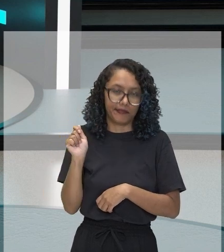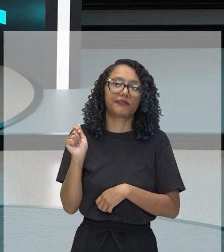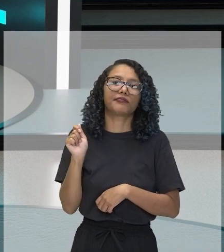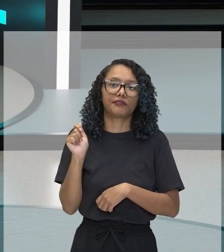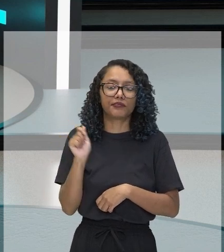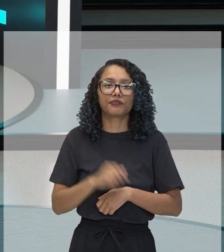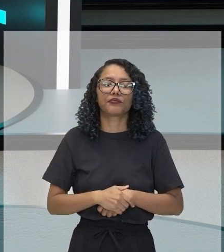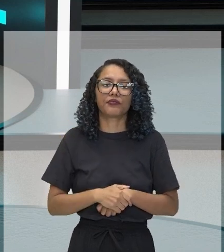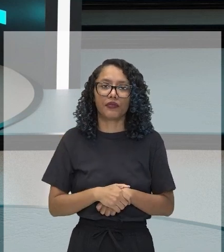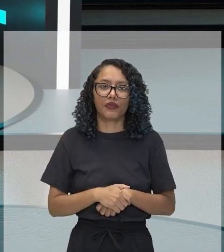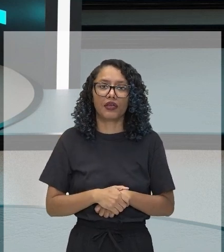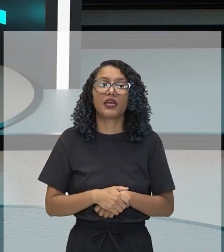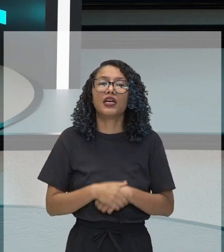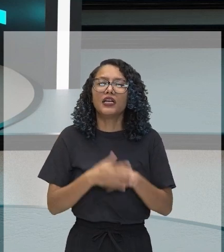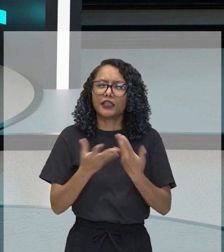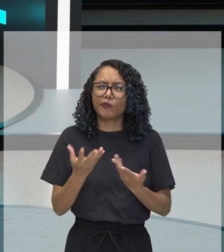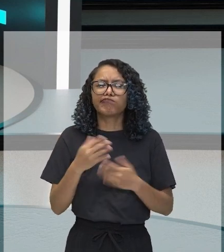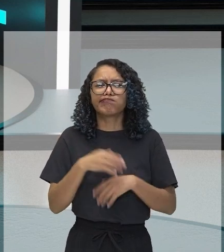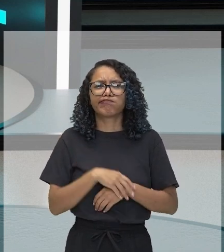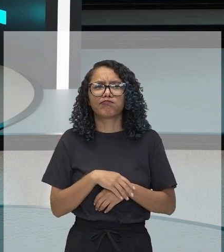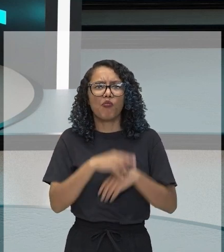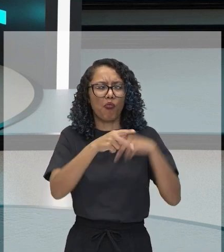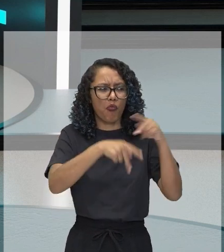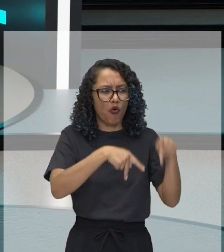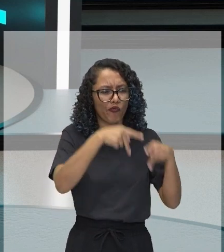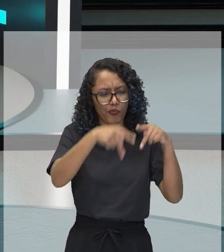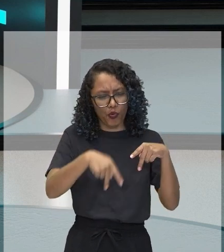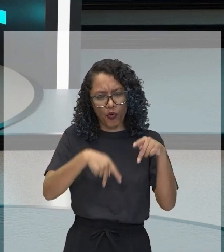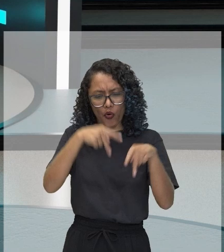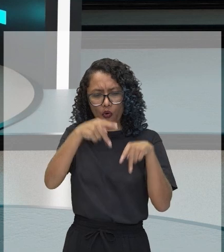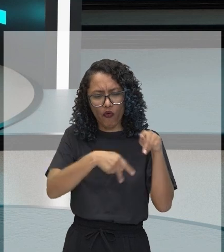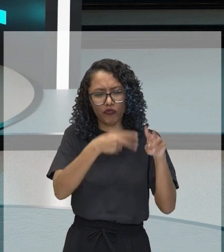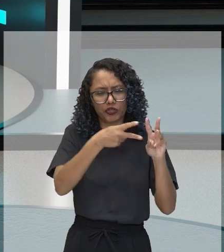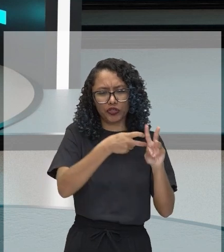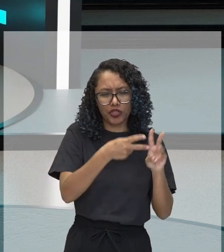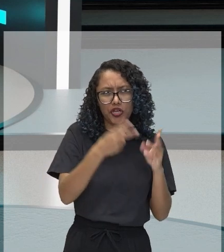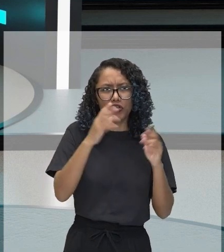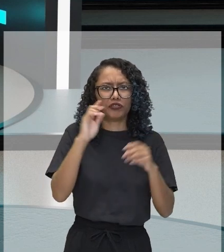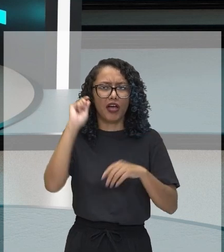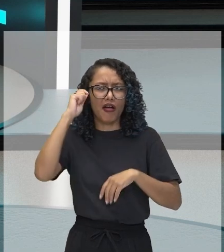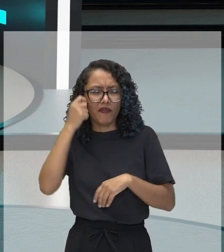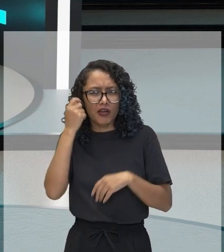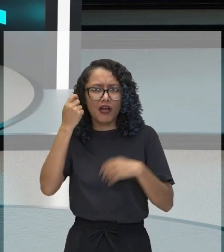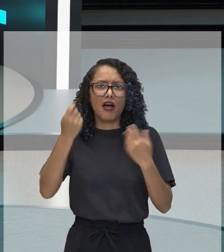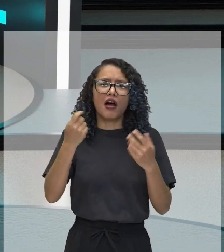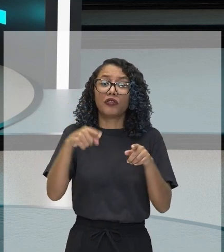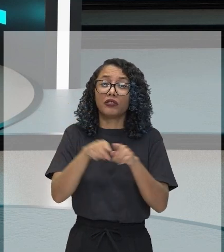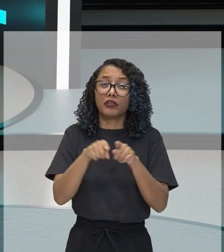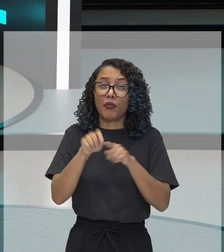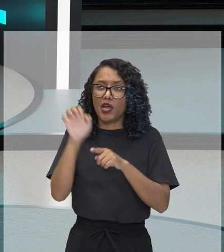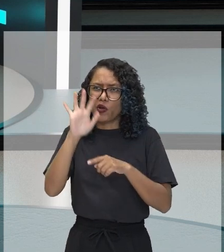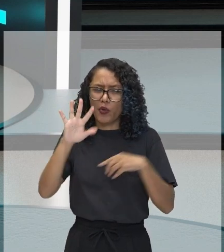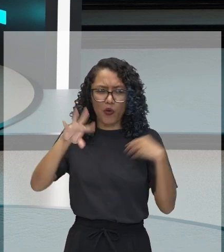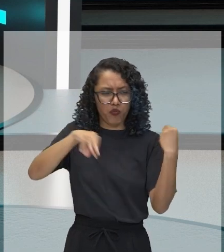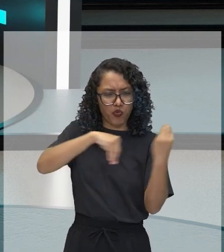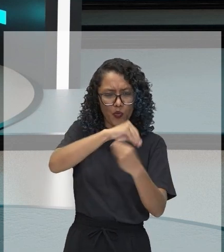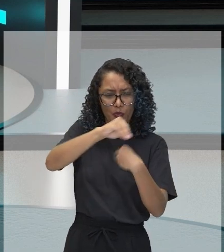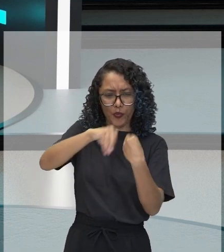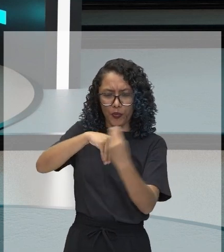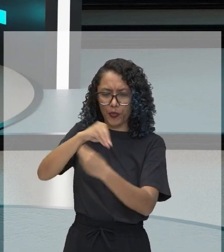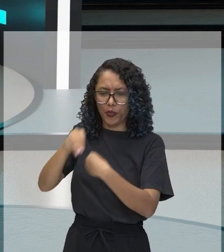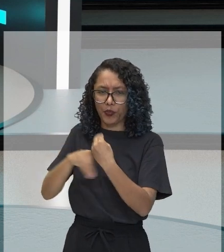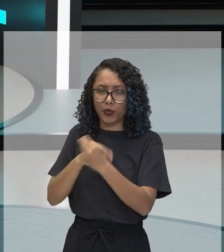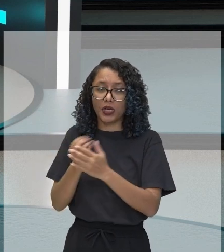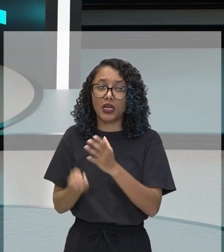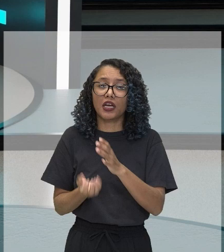através dessa miscigenação de povos, por exemplo, como o indígenas, o africano e também o europeu, formou